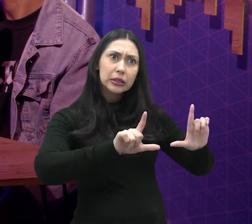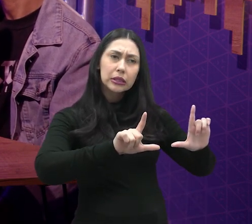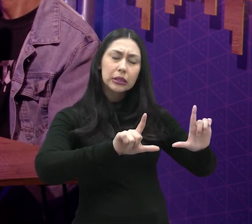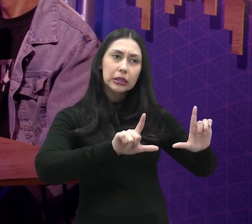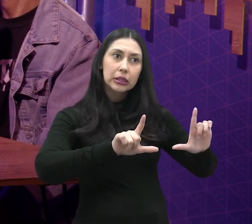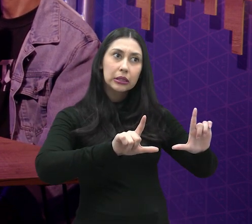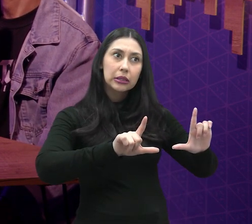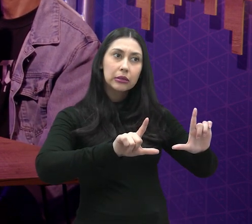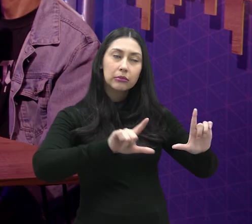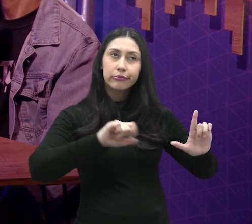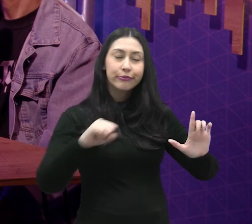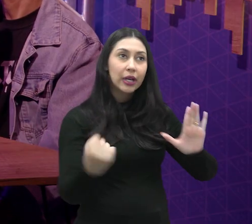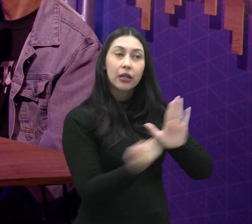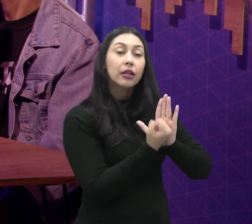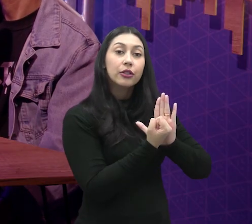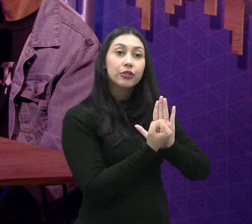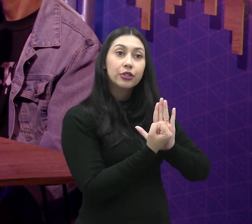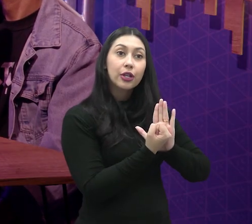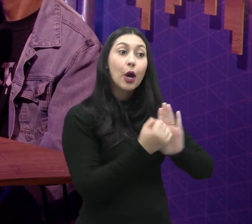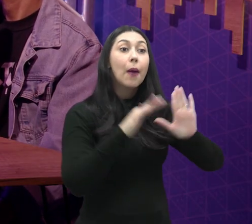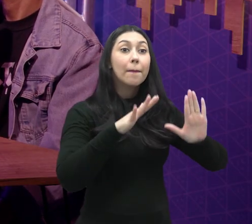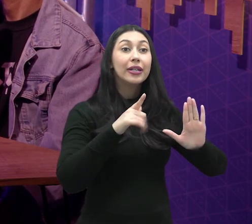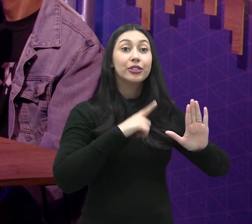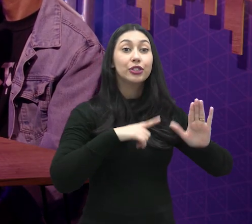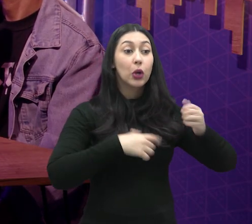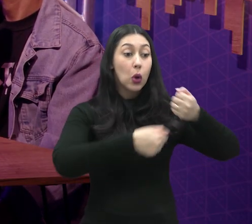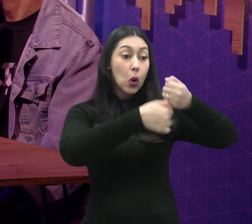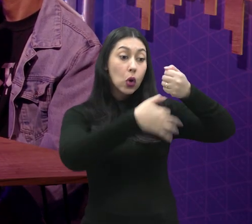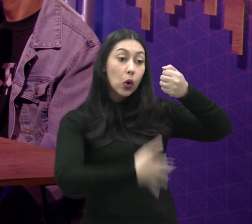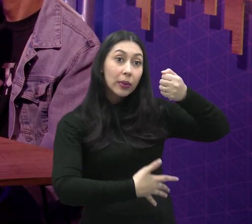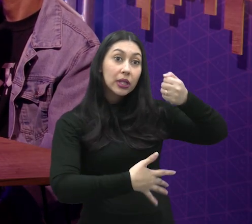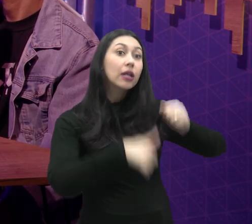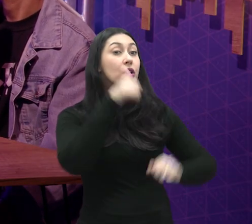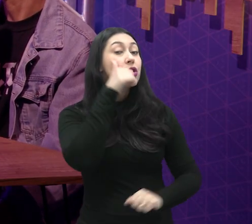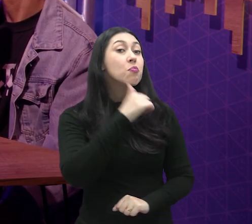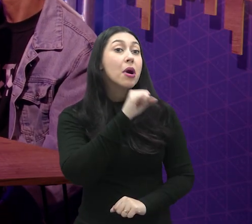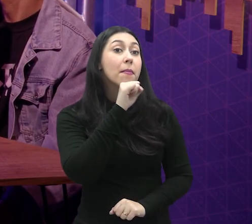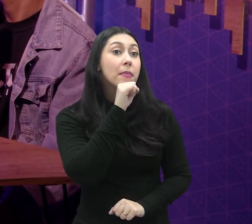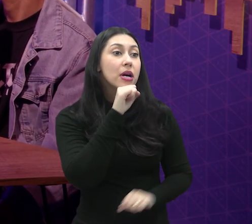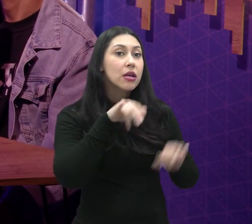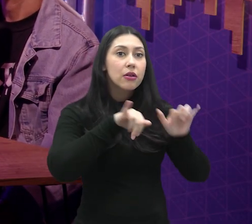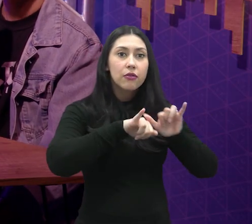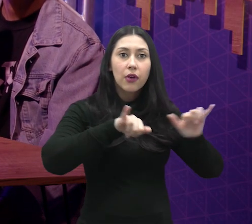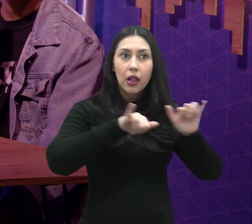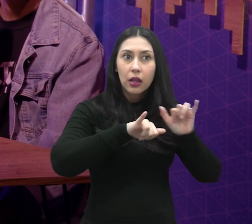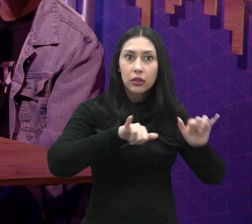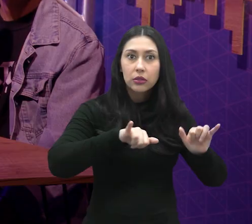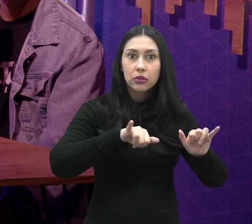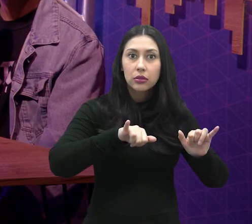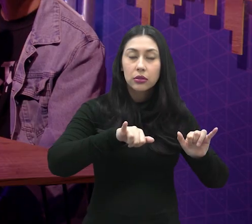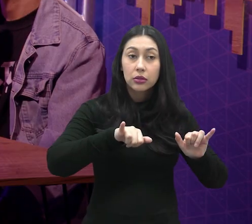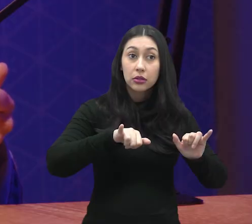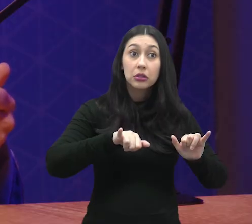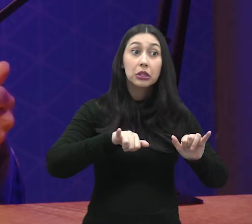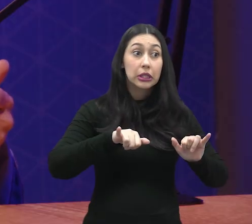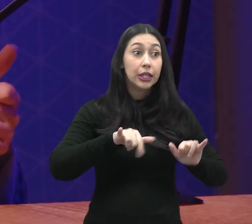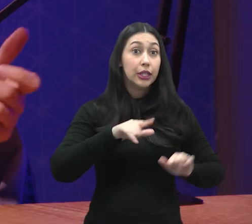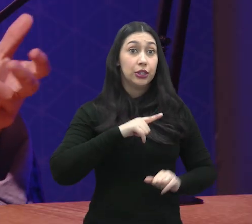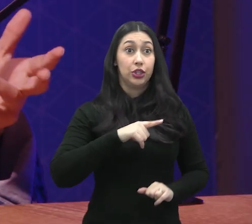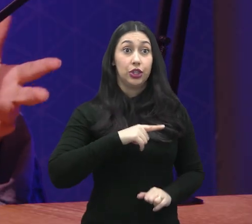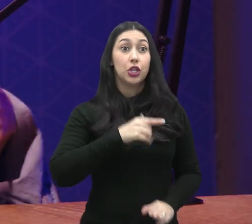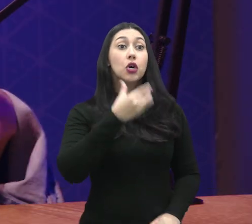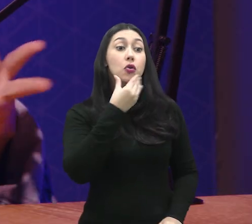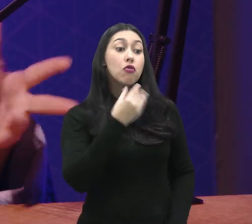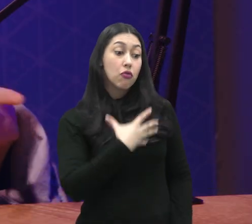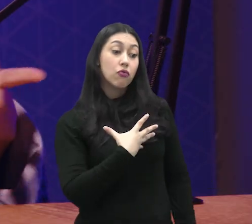dessa cena no YouTube, e daí tinha um comentário, se eu não me engano, era um comentário de uma mãe, falando que na época ela tinha um